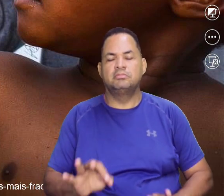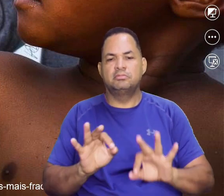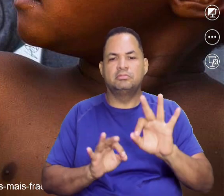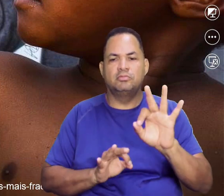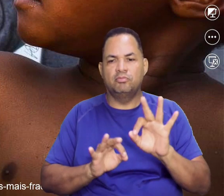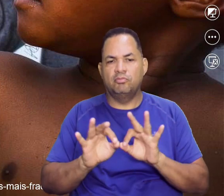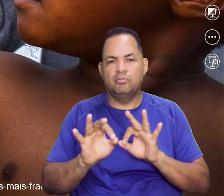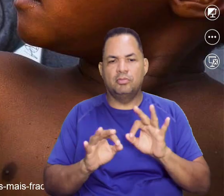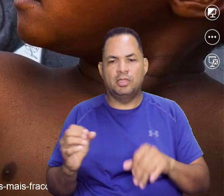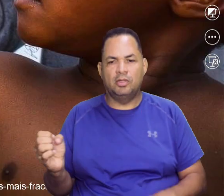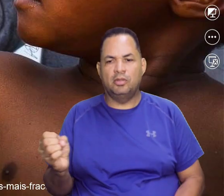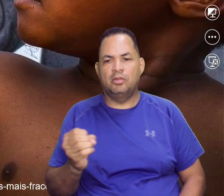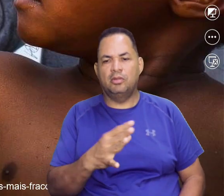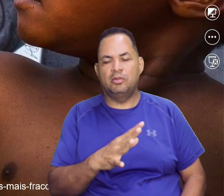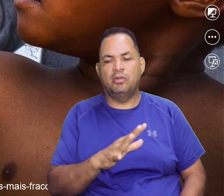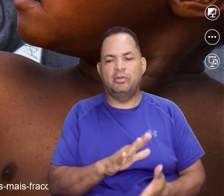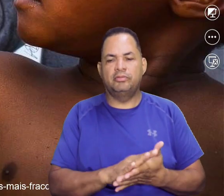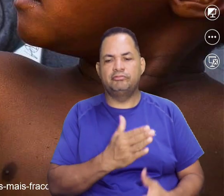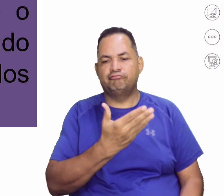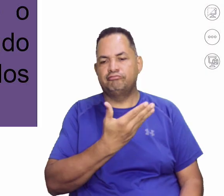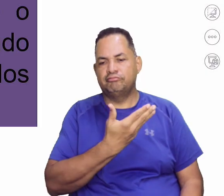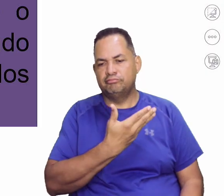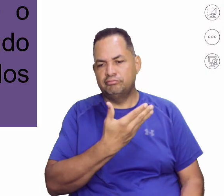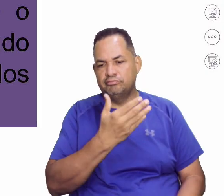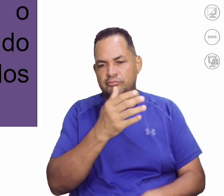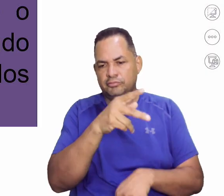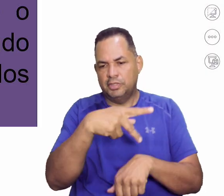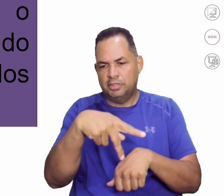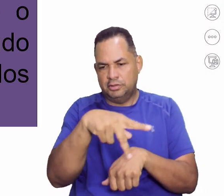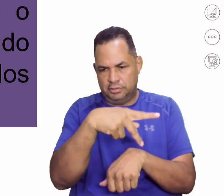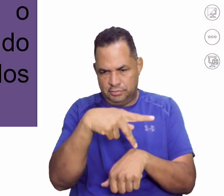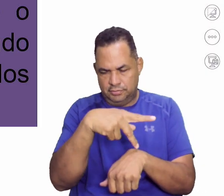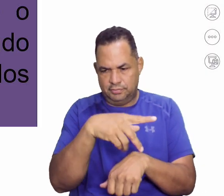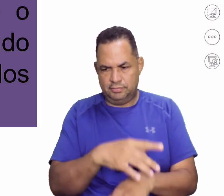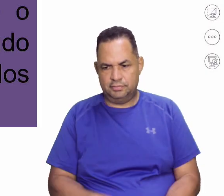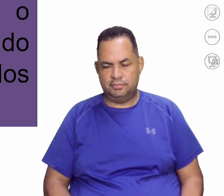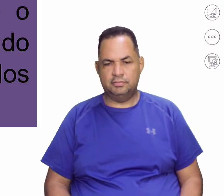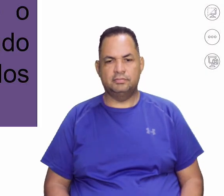formação de novos estados.